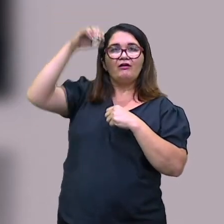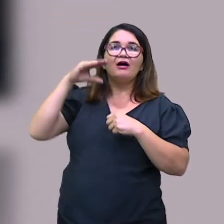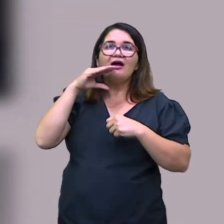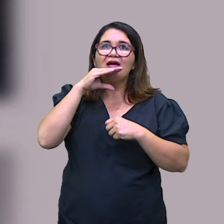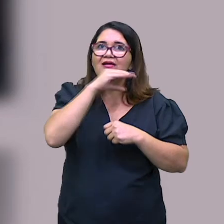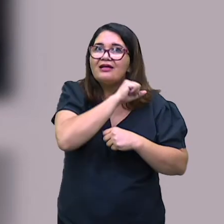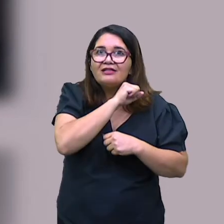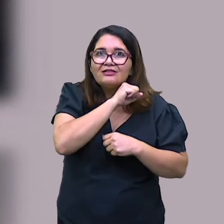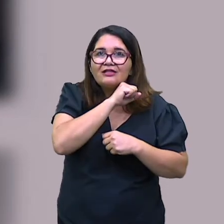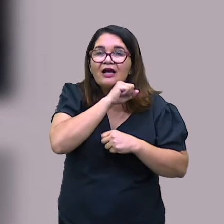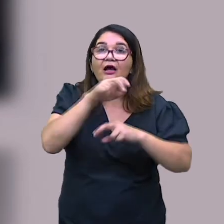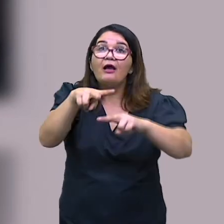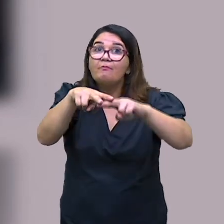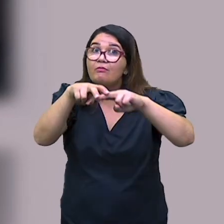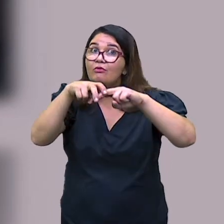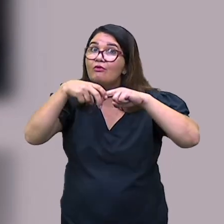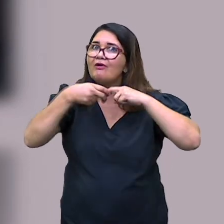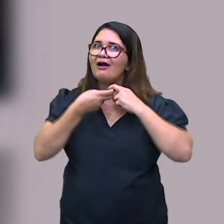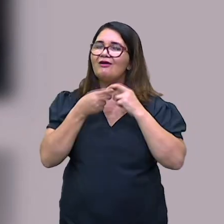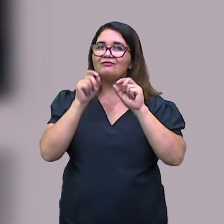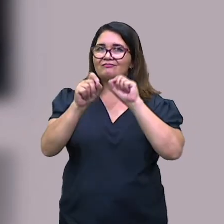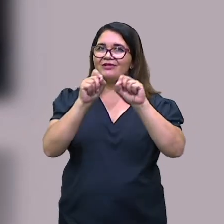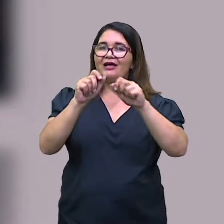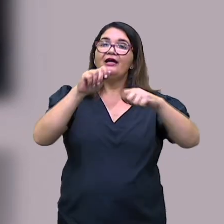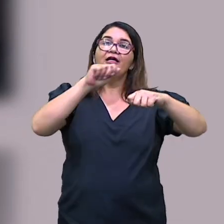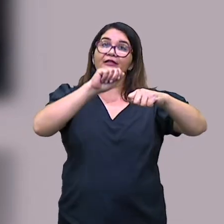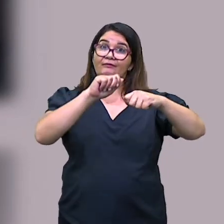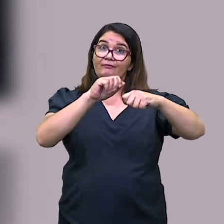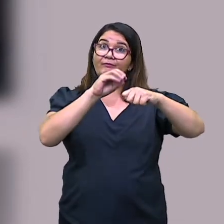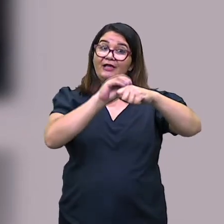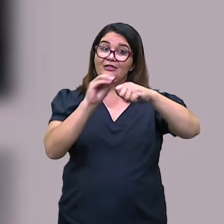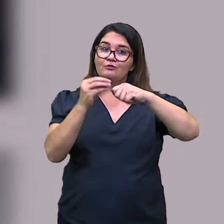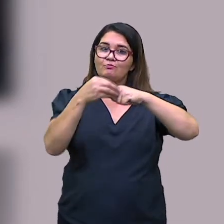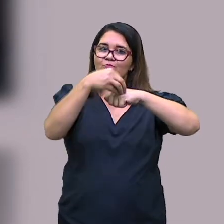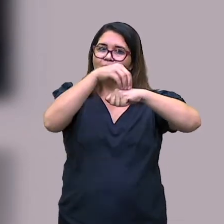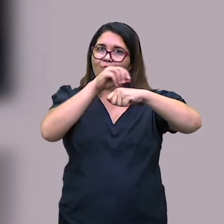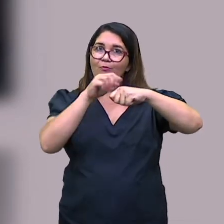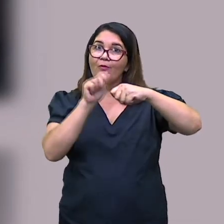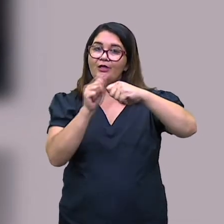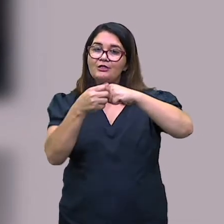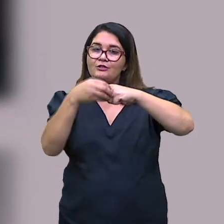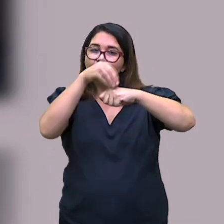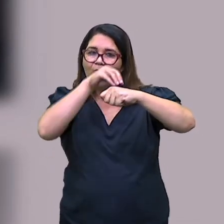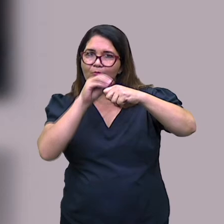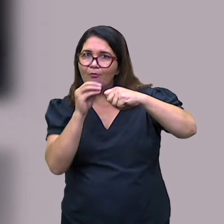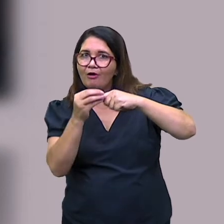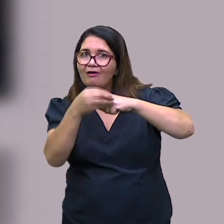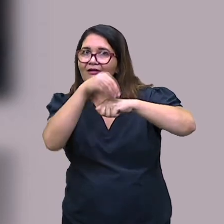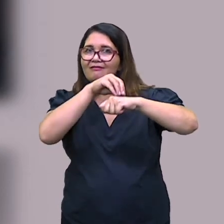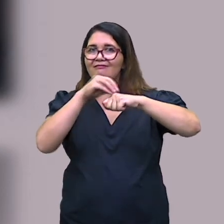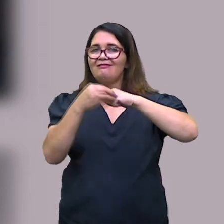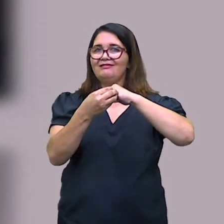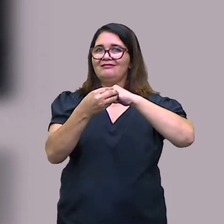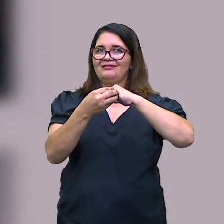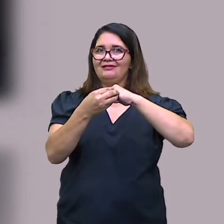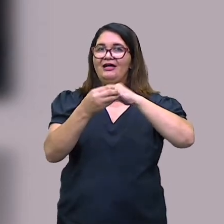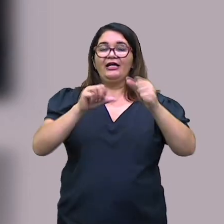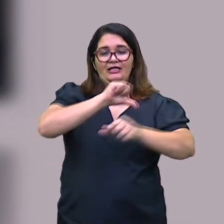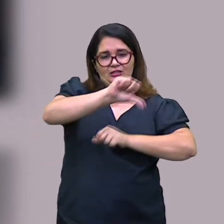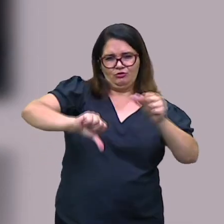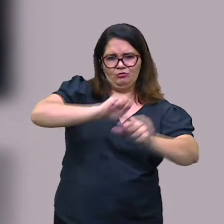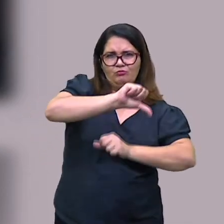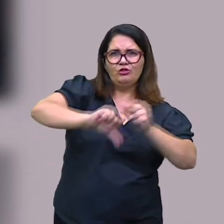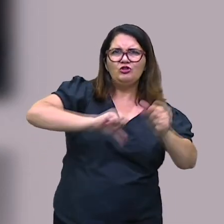calor atmosférico dentro do banheiro. E com isso, seu corpo fica aquecido. Todo esse